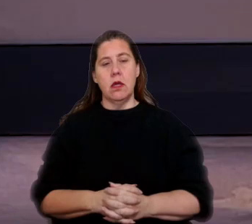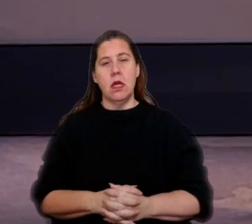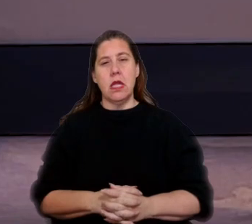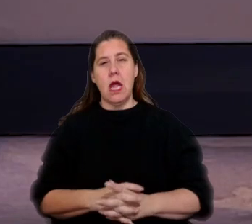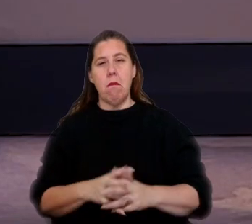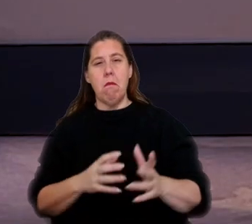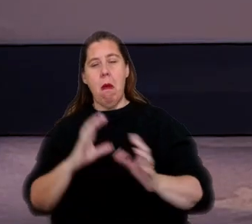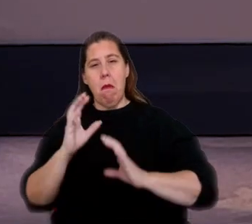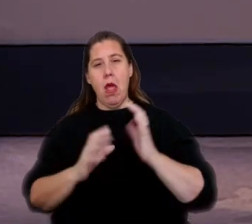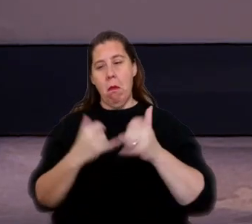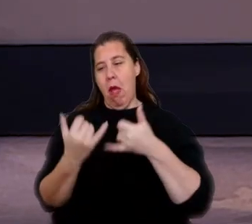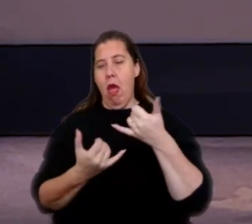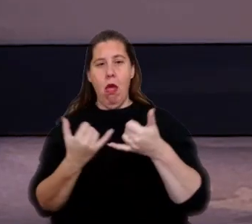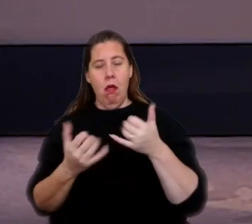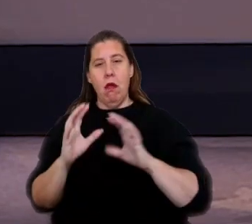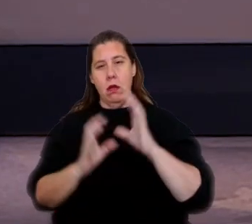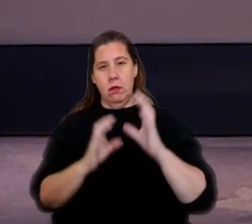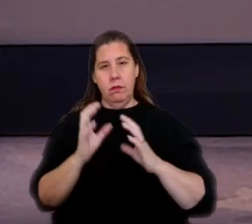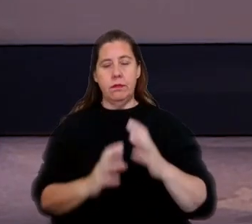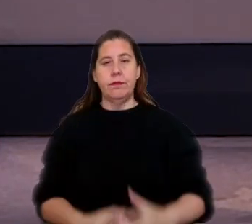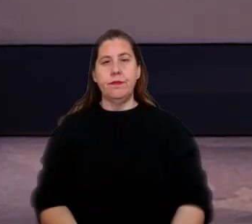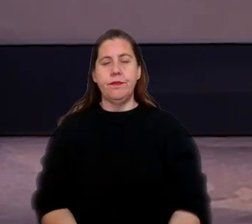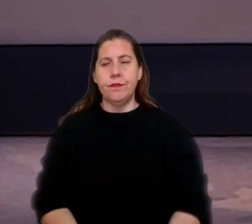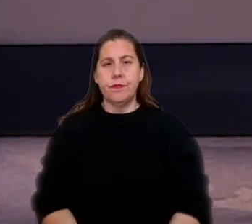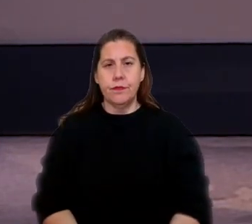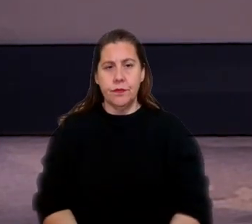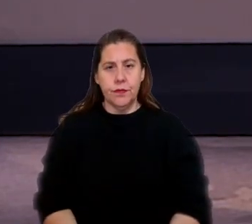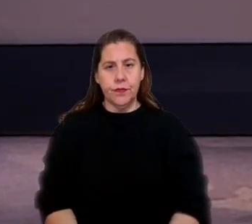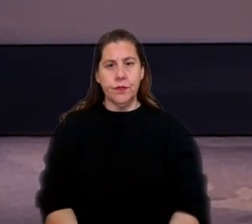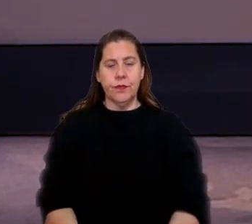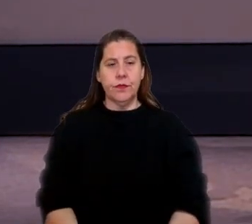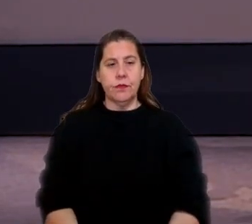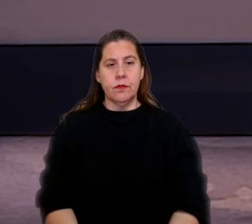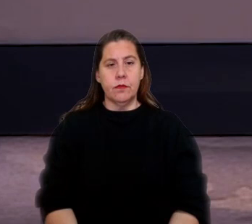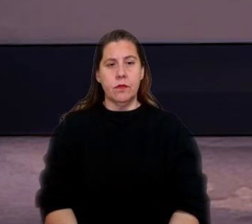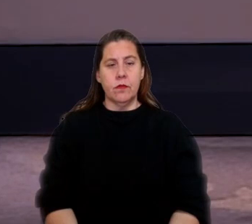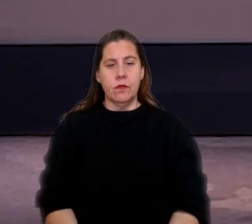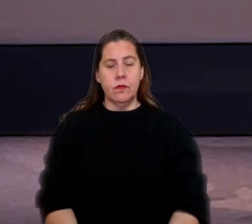muito erótica que eles têm, que tá muito ambivalente.